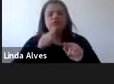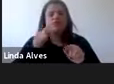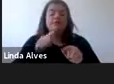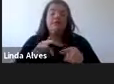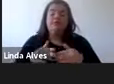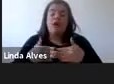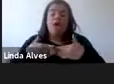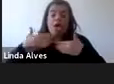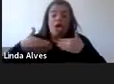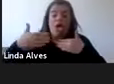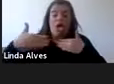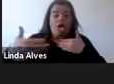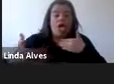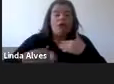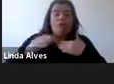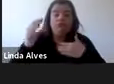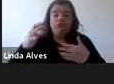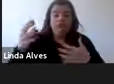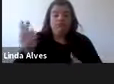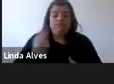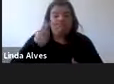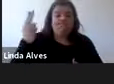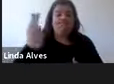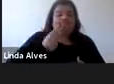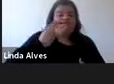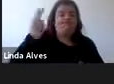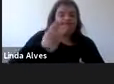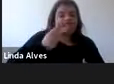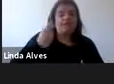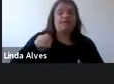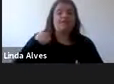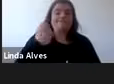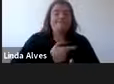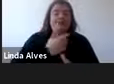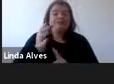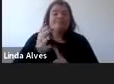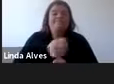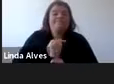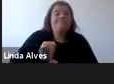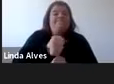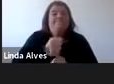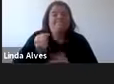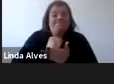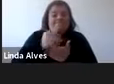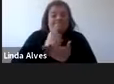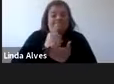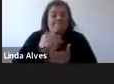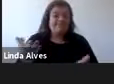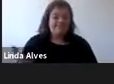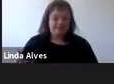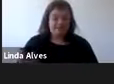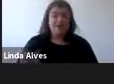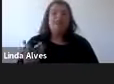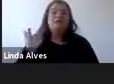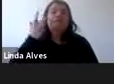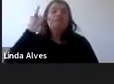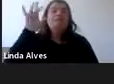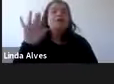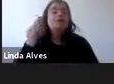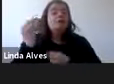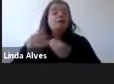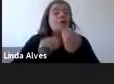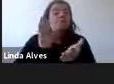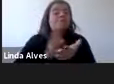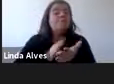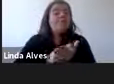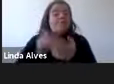agravaram. Então, nós perdemos, de certa forma, não está assim definido, perdeu, não vai ter mais. Mas também não está dizendo